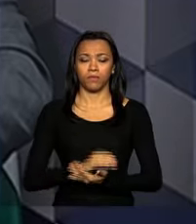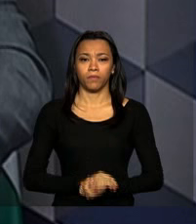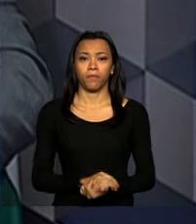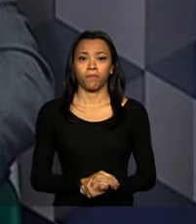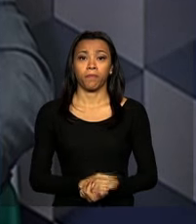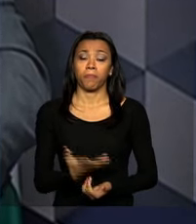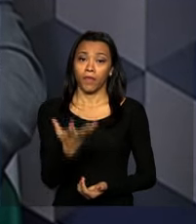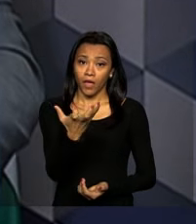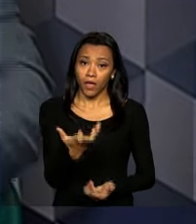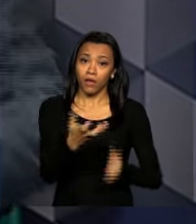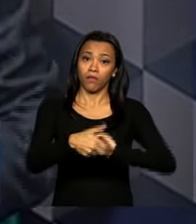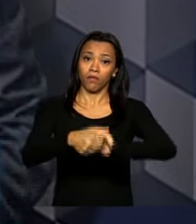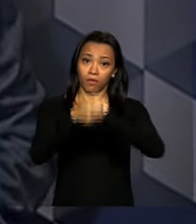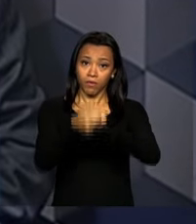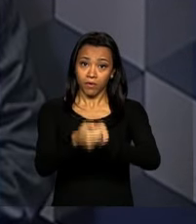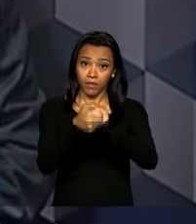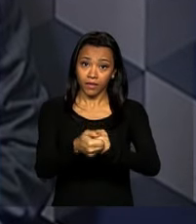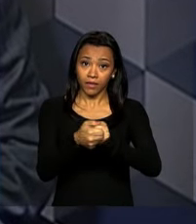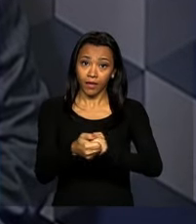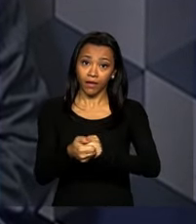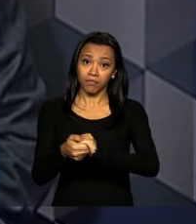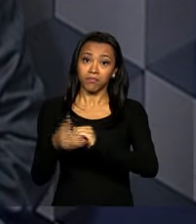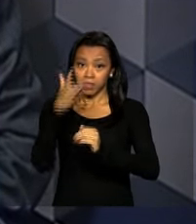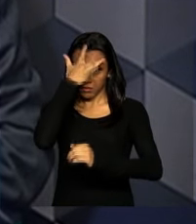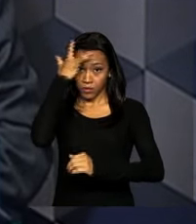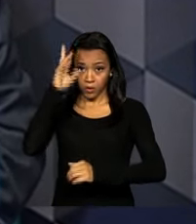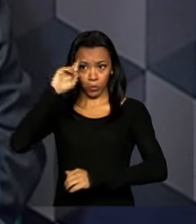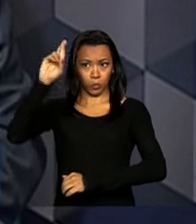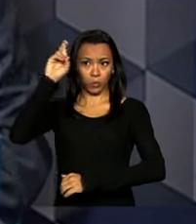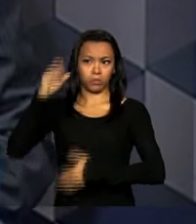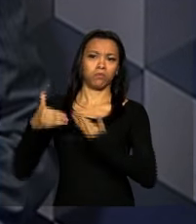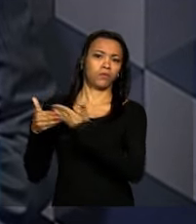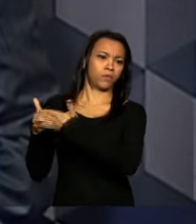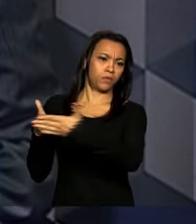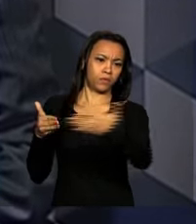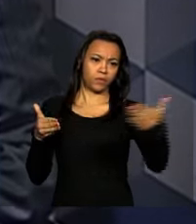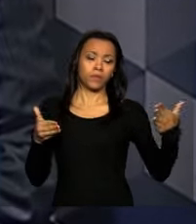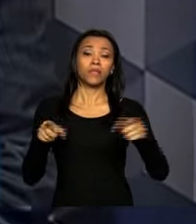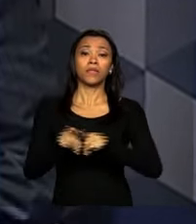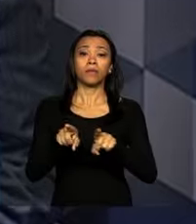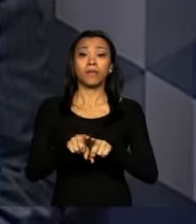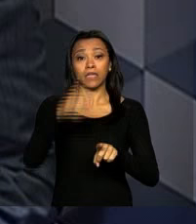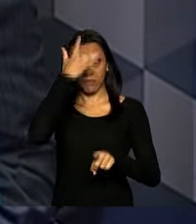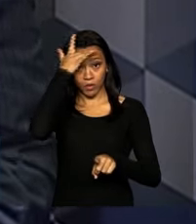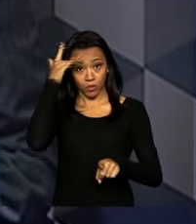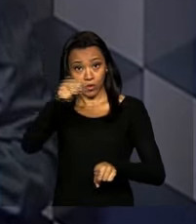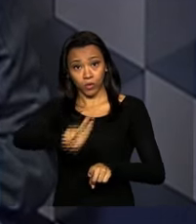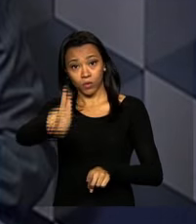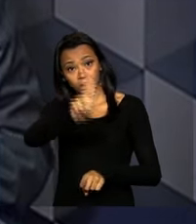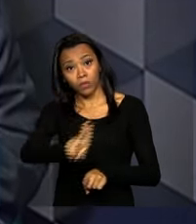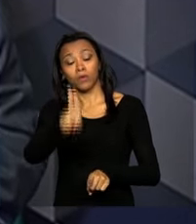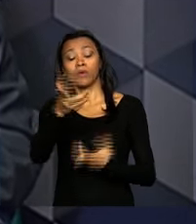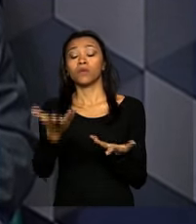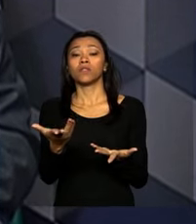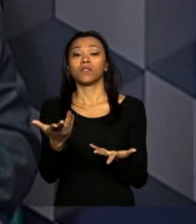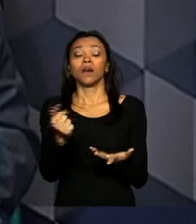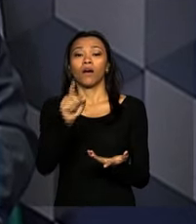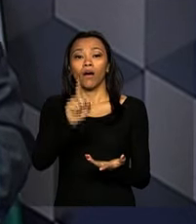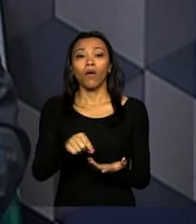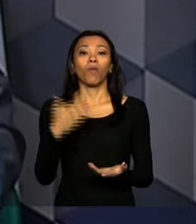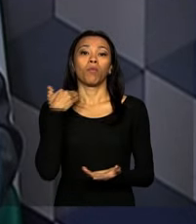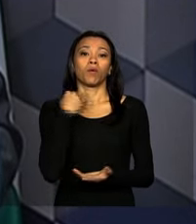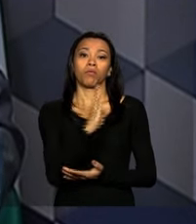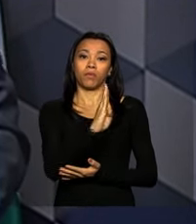Queria cumprimentar aqui, além das autoridades presentes, dos colegas, os clientes do Banco do Brasil, sobretudo os clientes